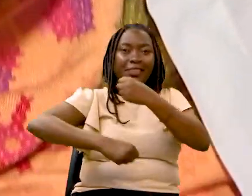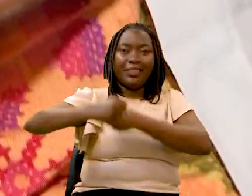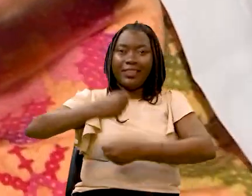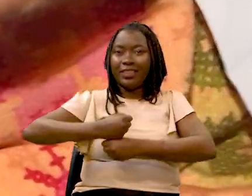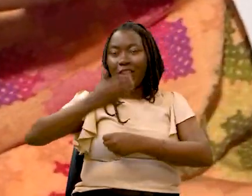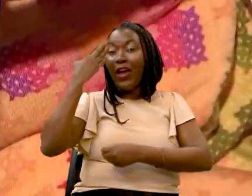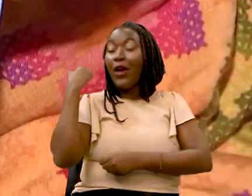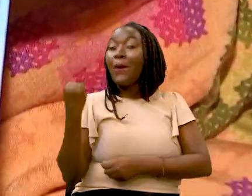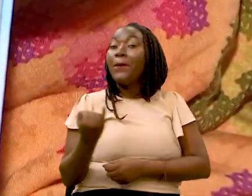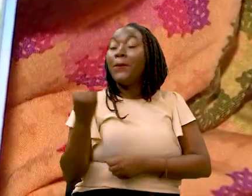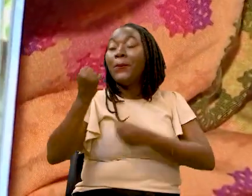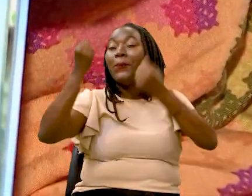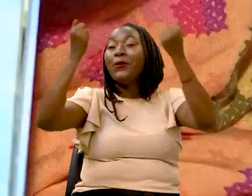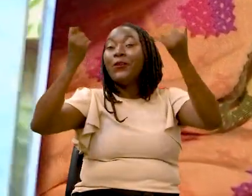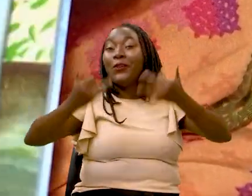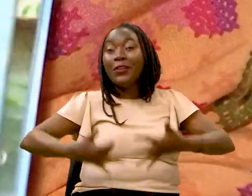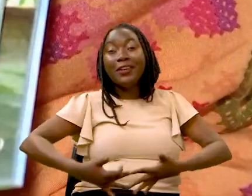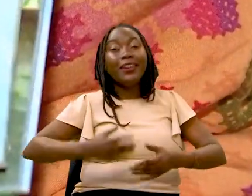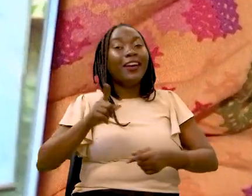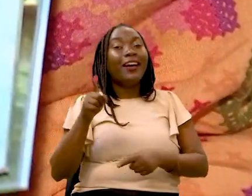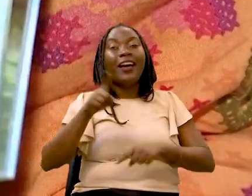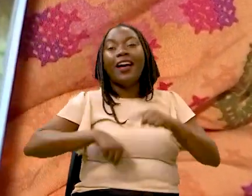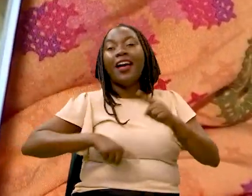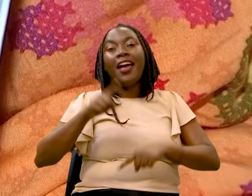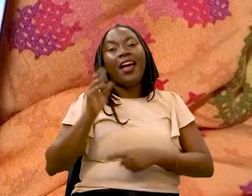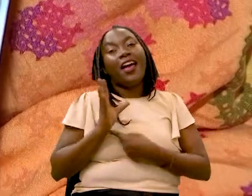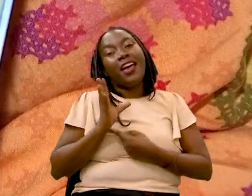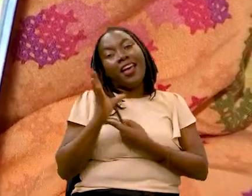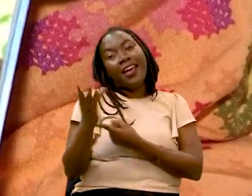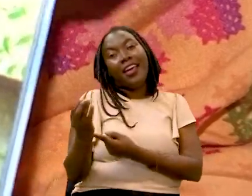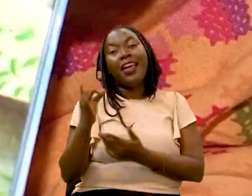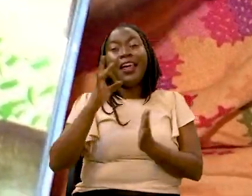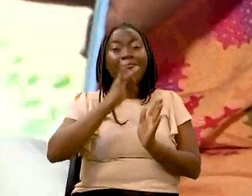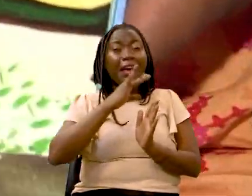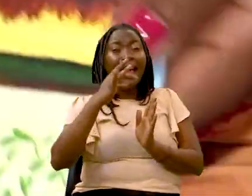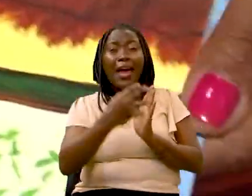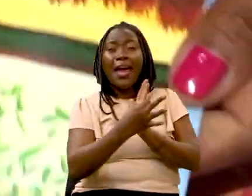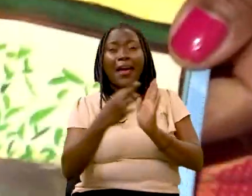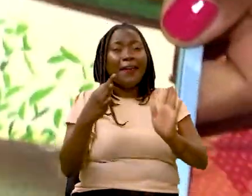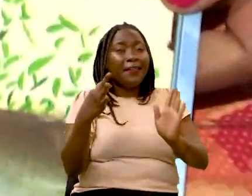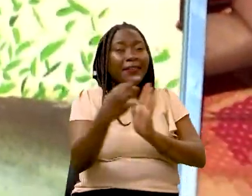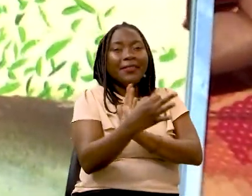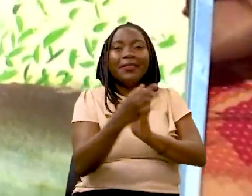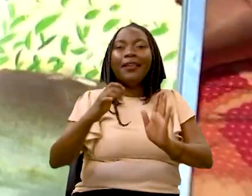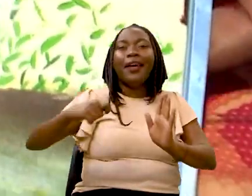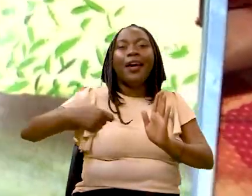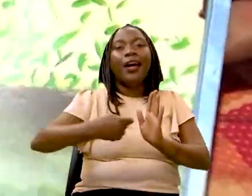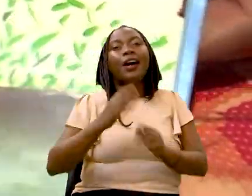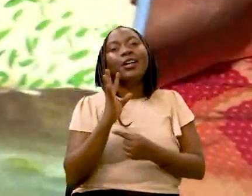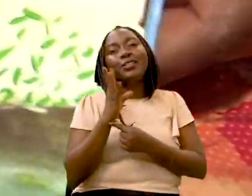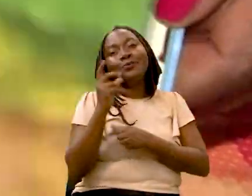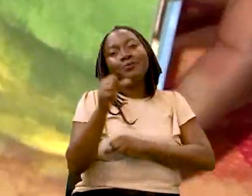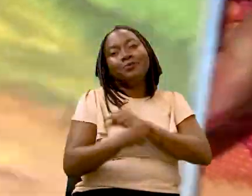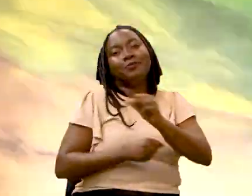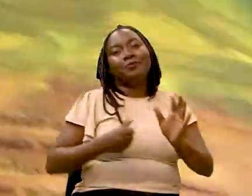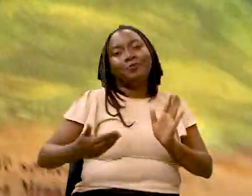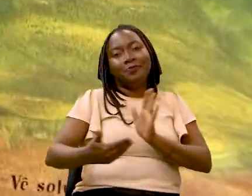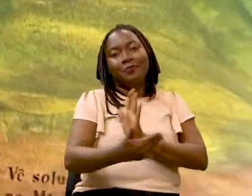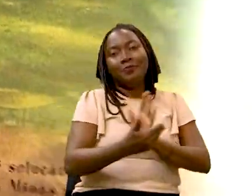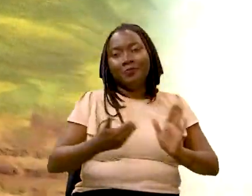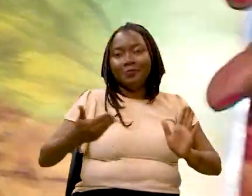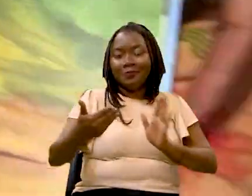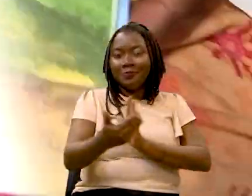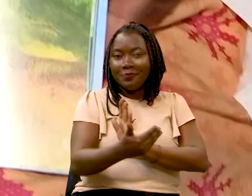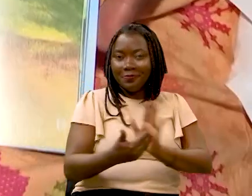eu fiz o ano passado. É importante falar que são obras de arte, né? Eu fiz cada página uma obra de arte que